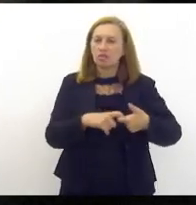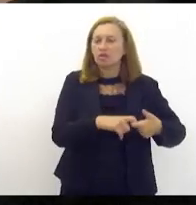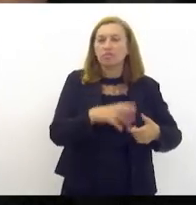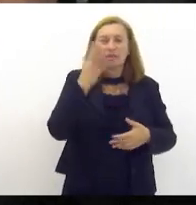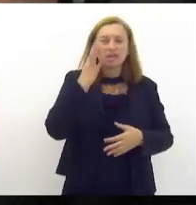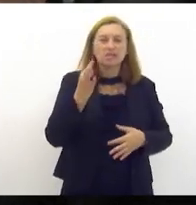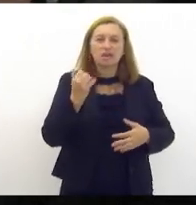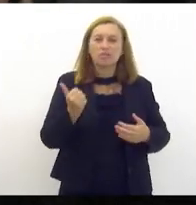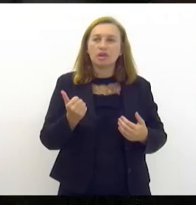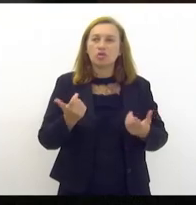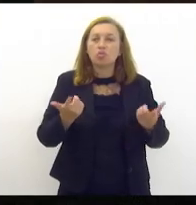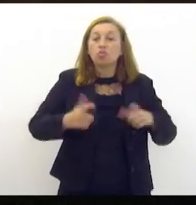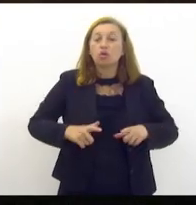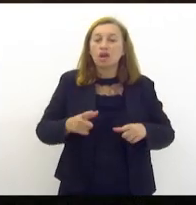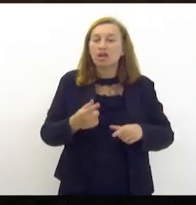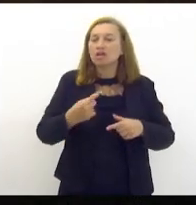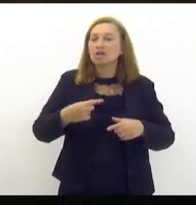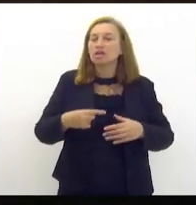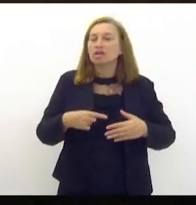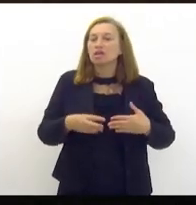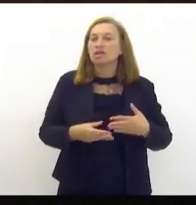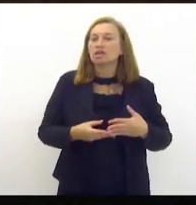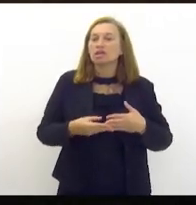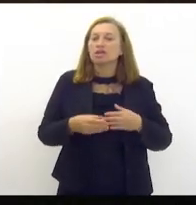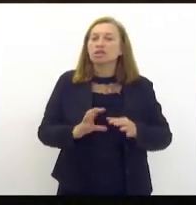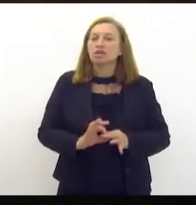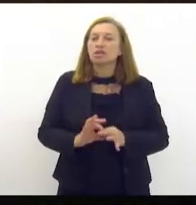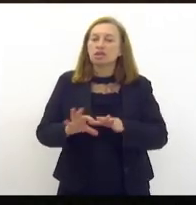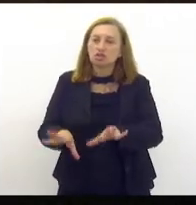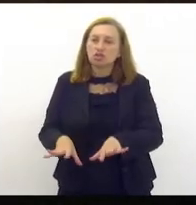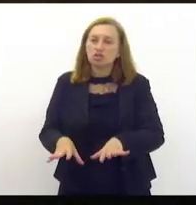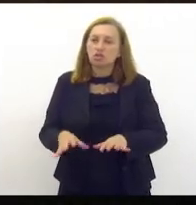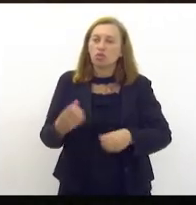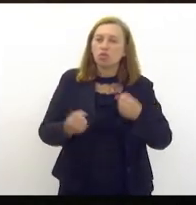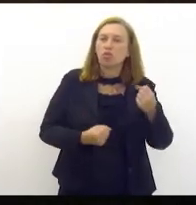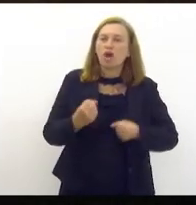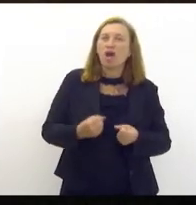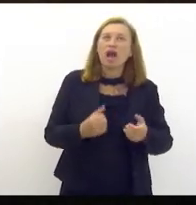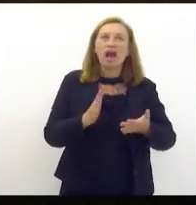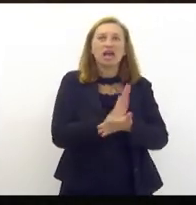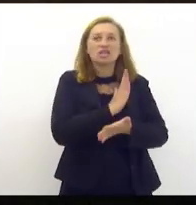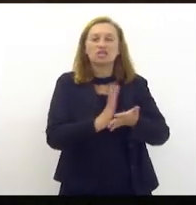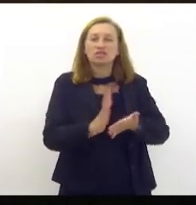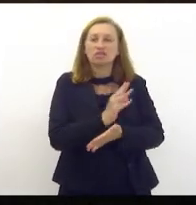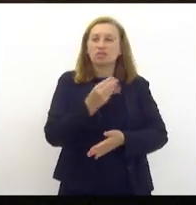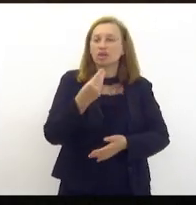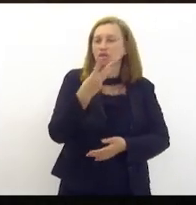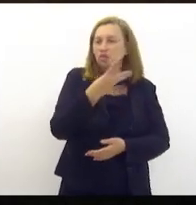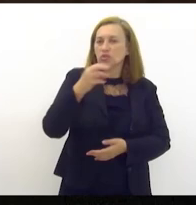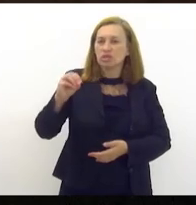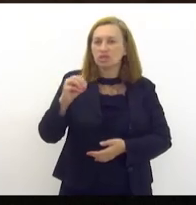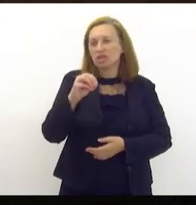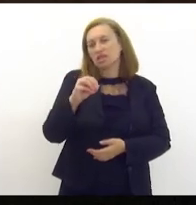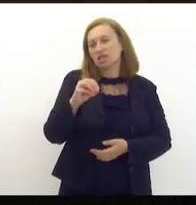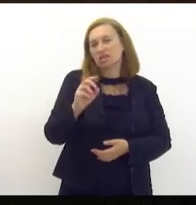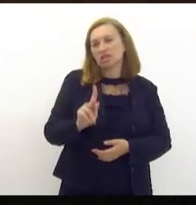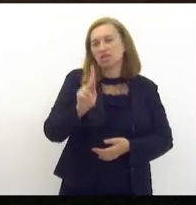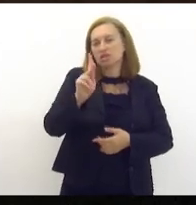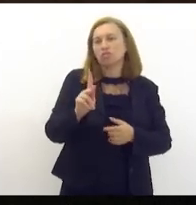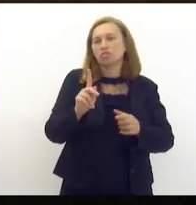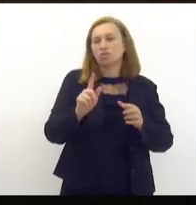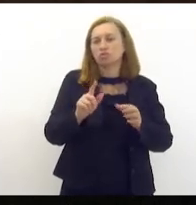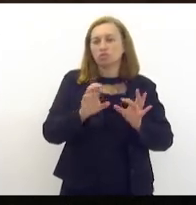das vezes, o seu veículo, né, fica, vai para 200, 300 quilômetros do local que foi feita a sua operação.